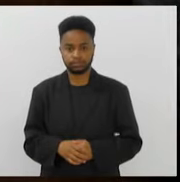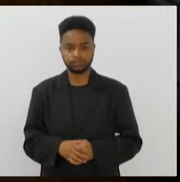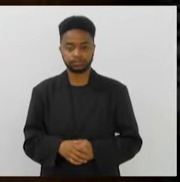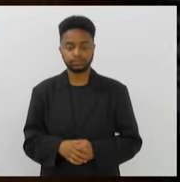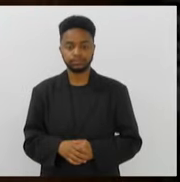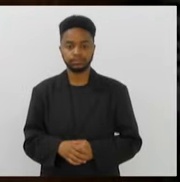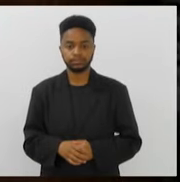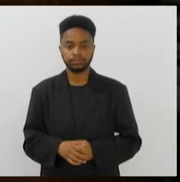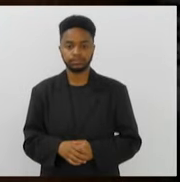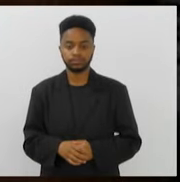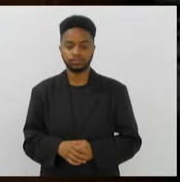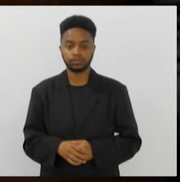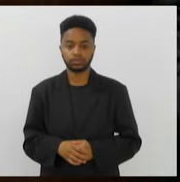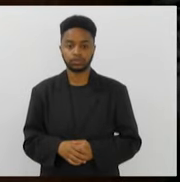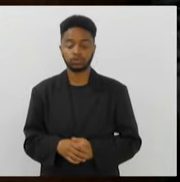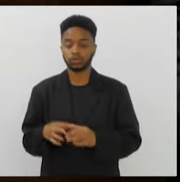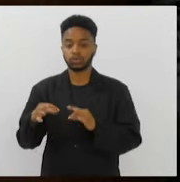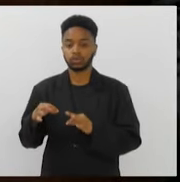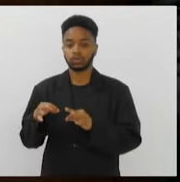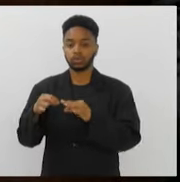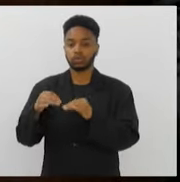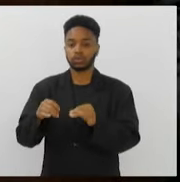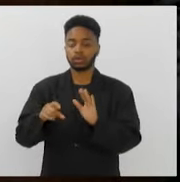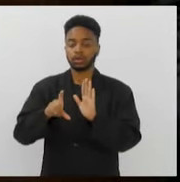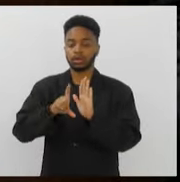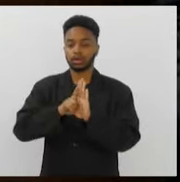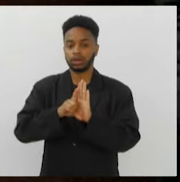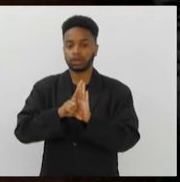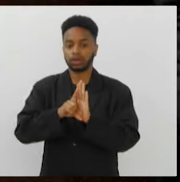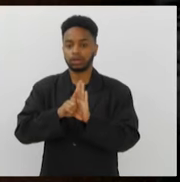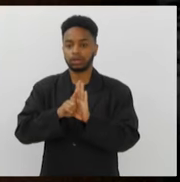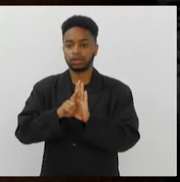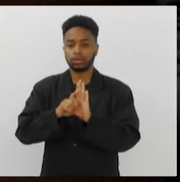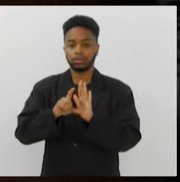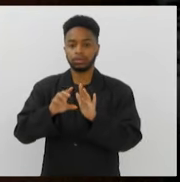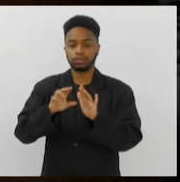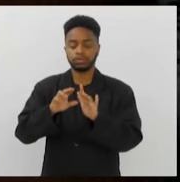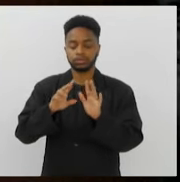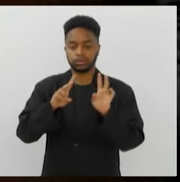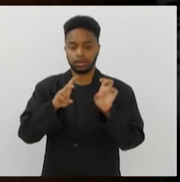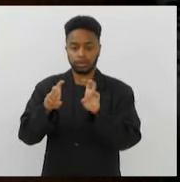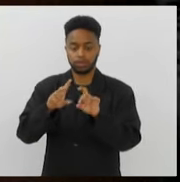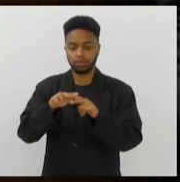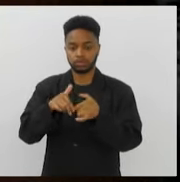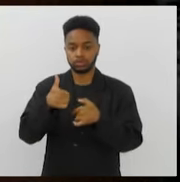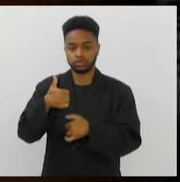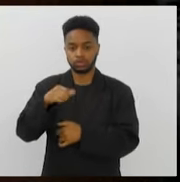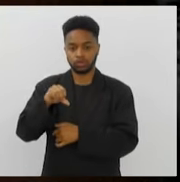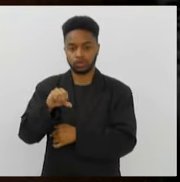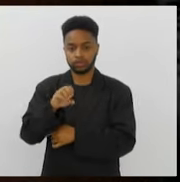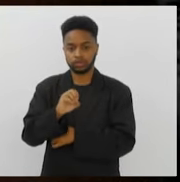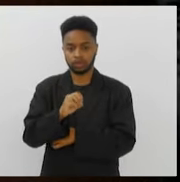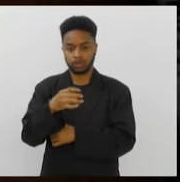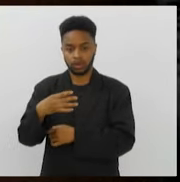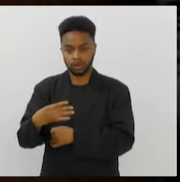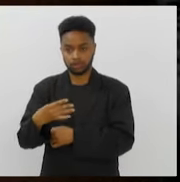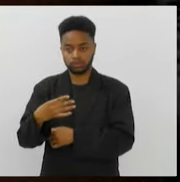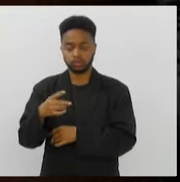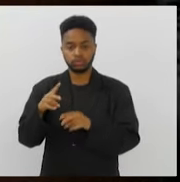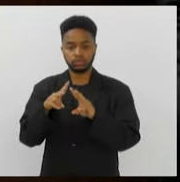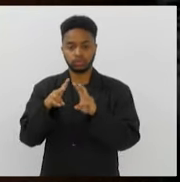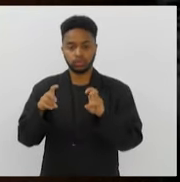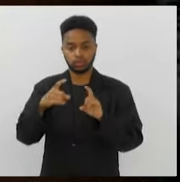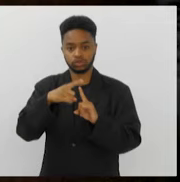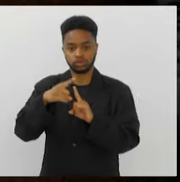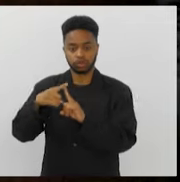Todas as previsões legais por conta da Lei 1904/24, todas as previsões legais de aborto,